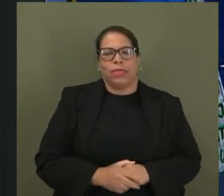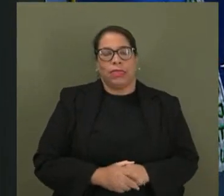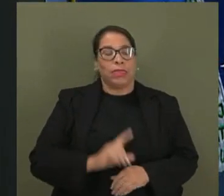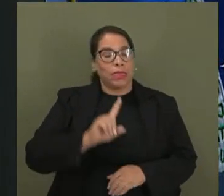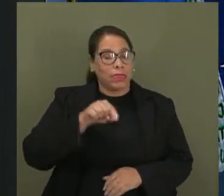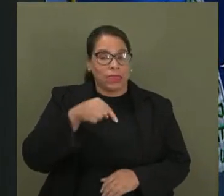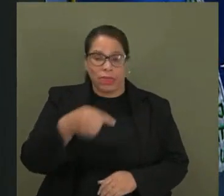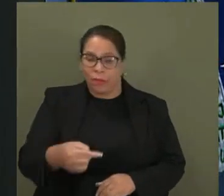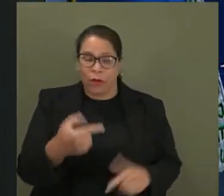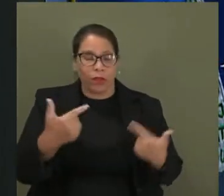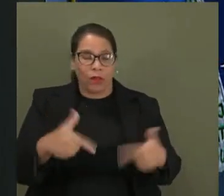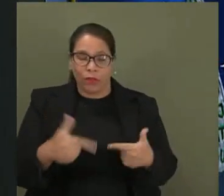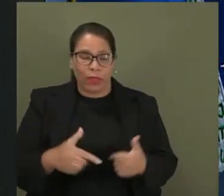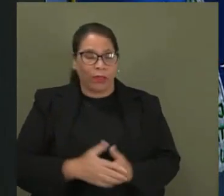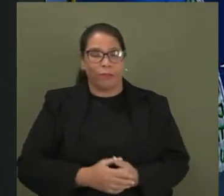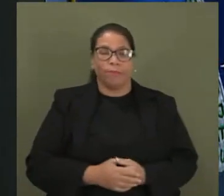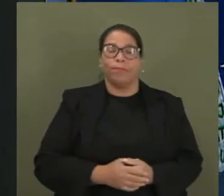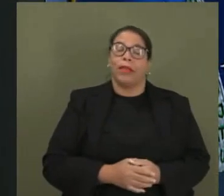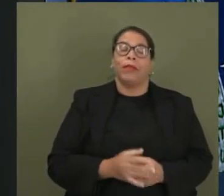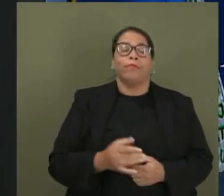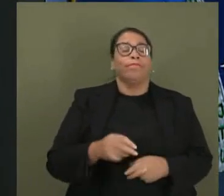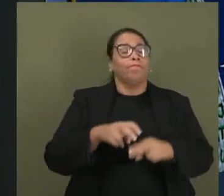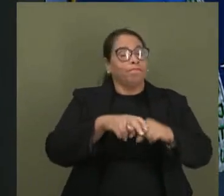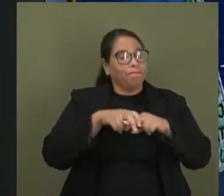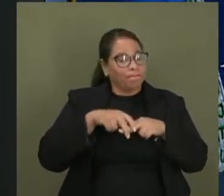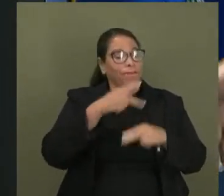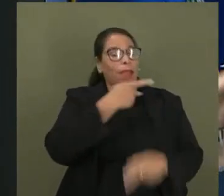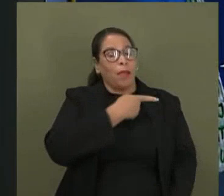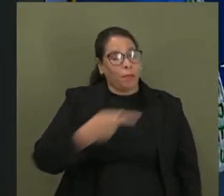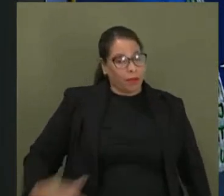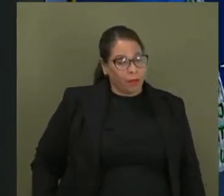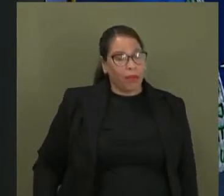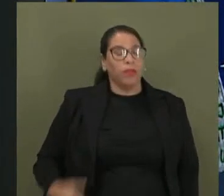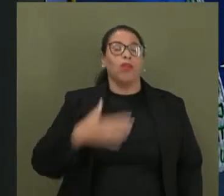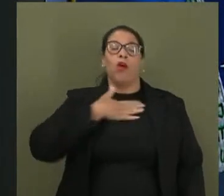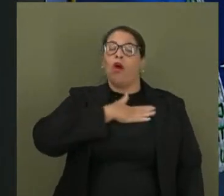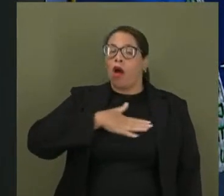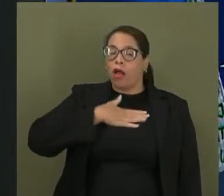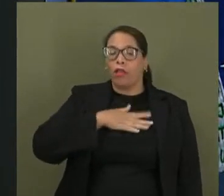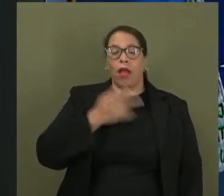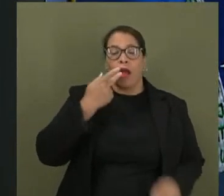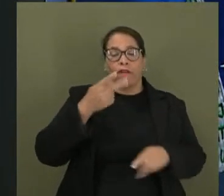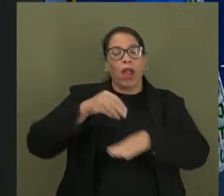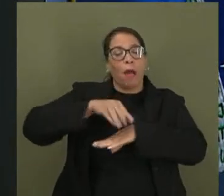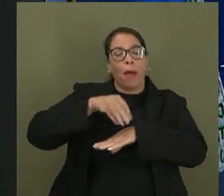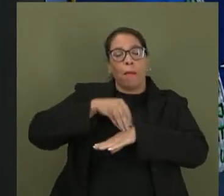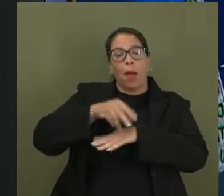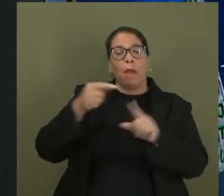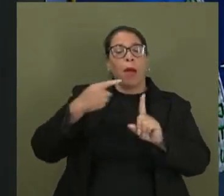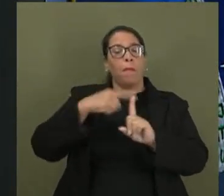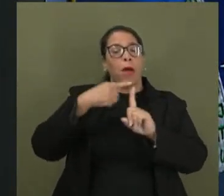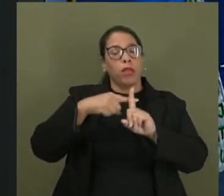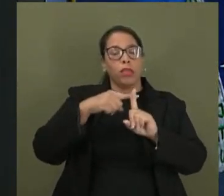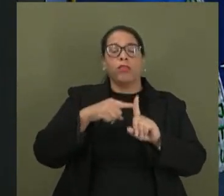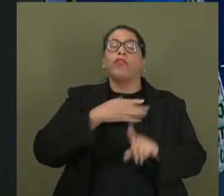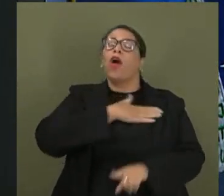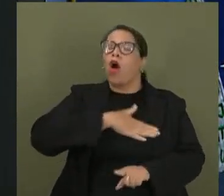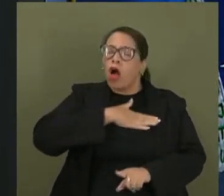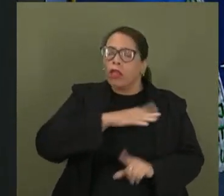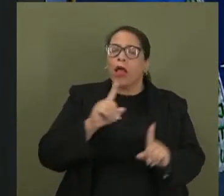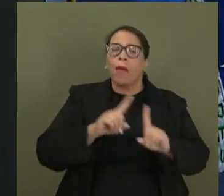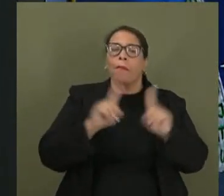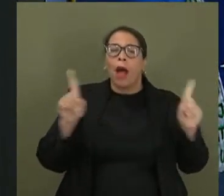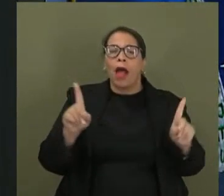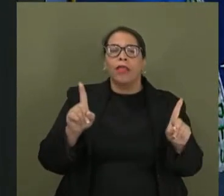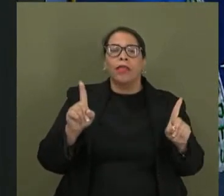presidente, eu gostaria muito de fazer apenas referências positivas. Nesse bicentenário temos passagens importantes.